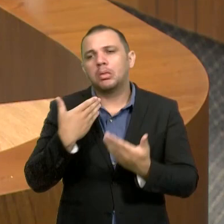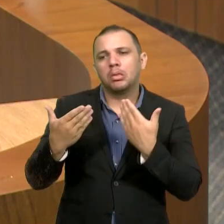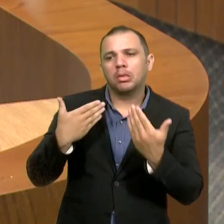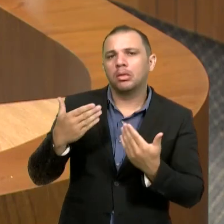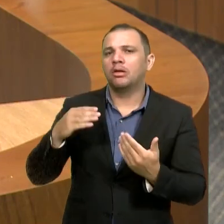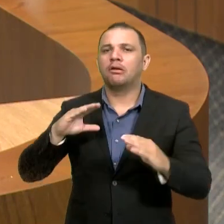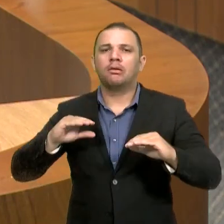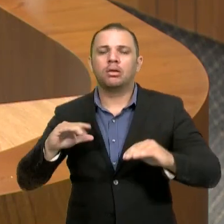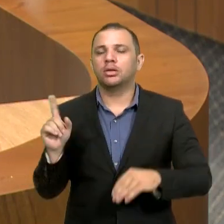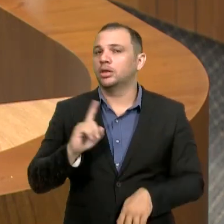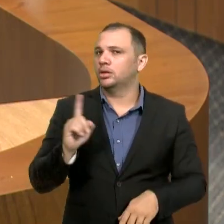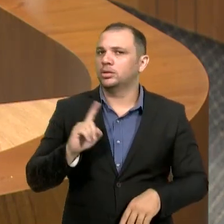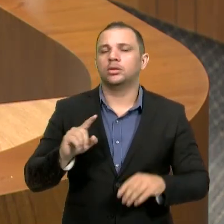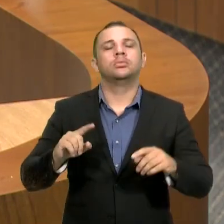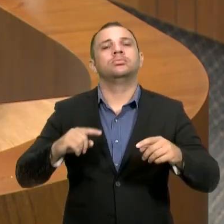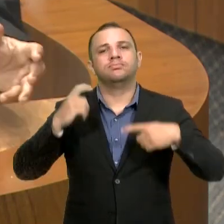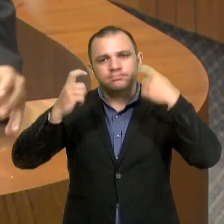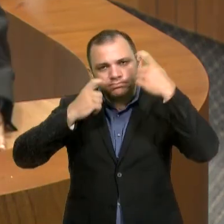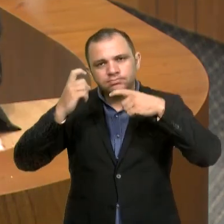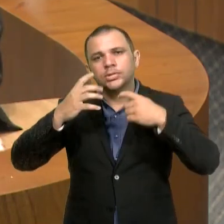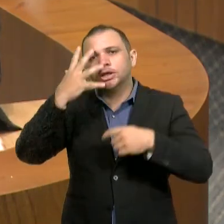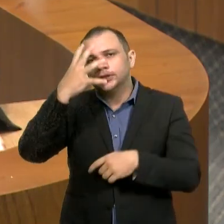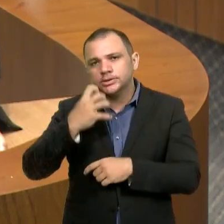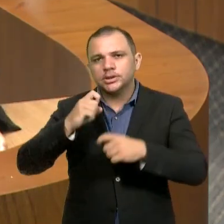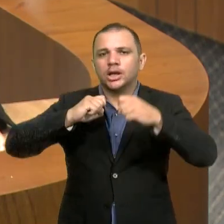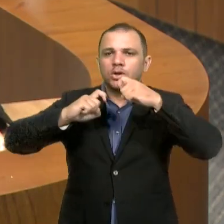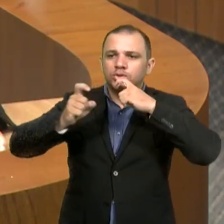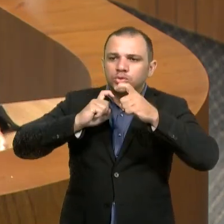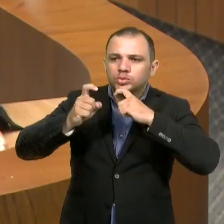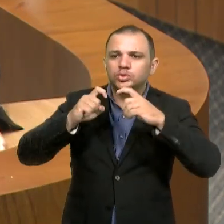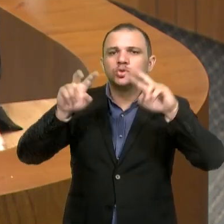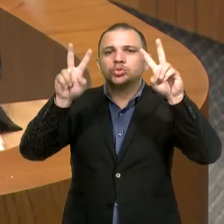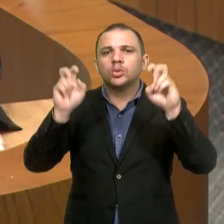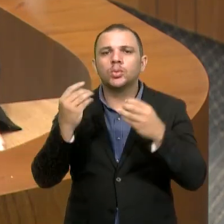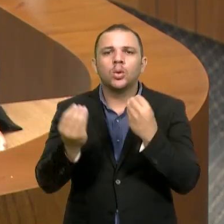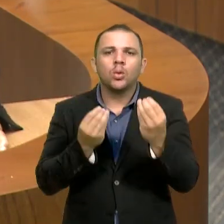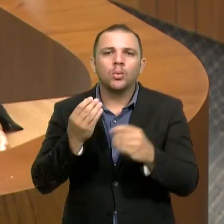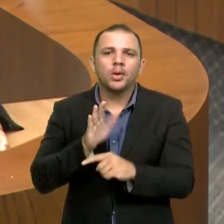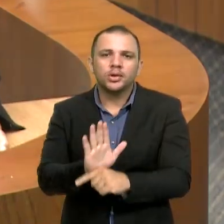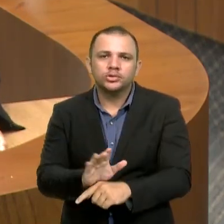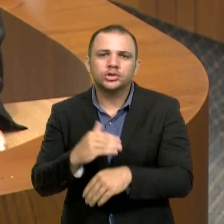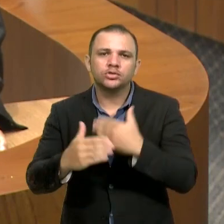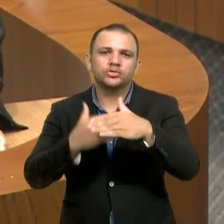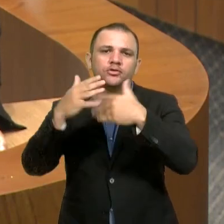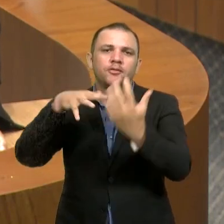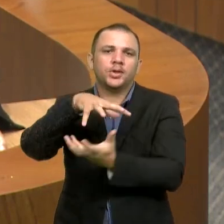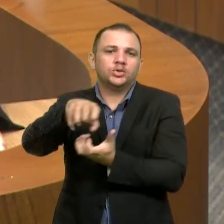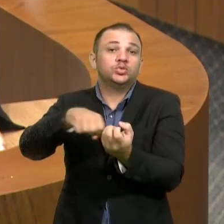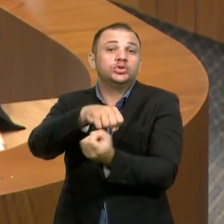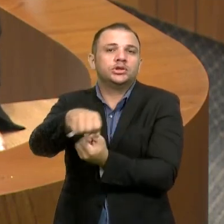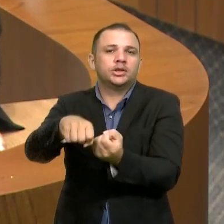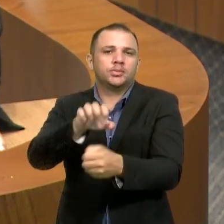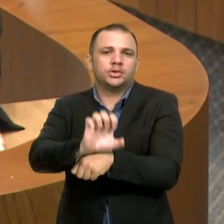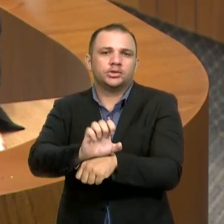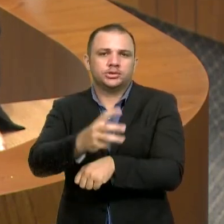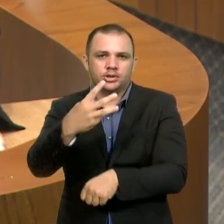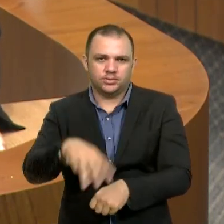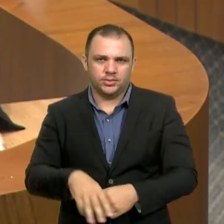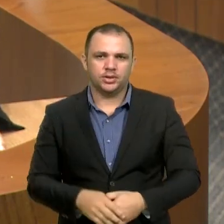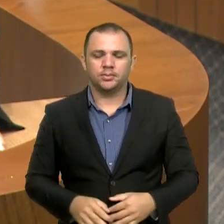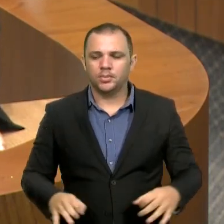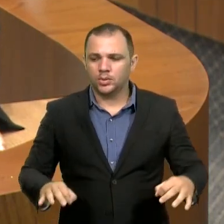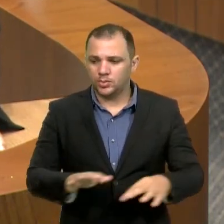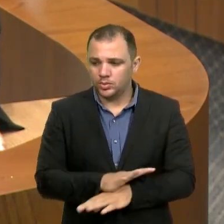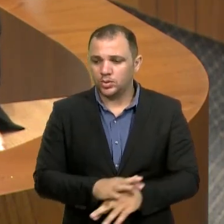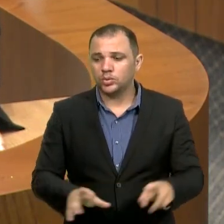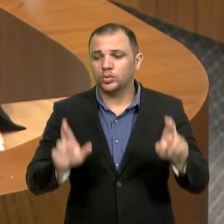com o desenvolvimento sustentável do nosso Estado. Então, essa é a minha colocação, e eu desejo a todos e a todas, né, uma semana de muito trabalho,